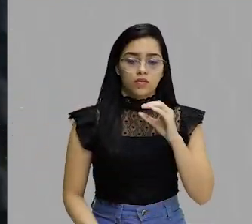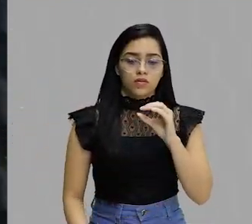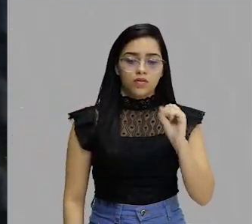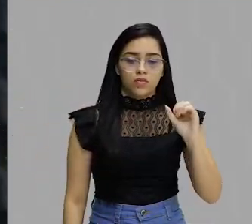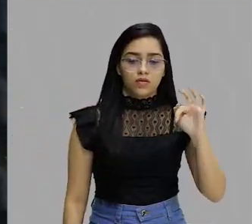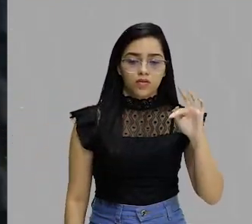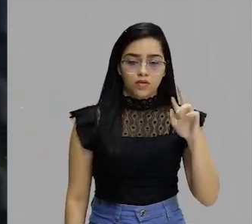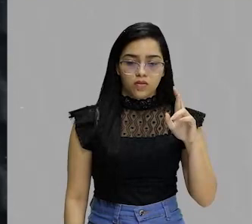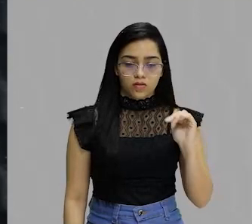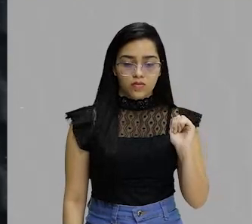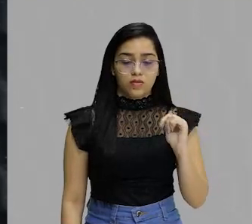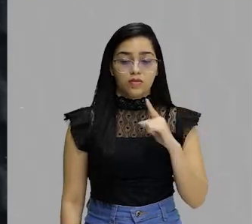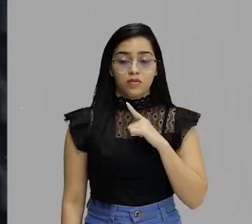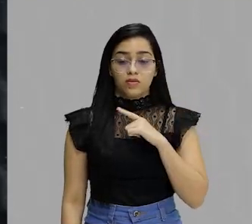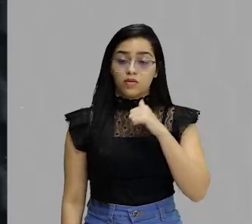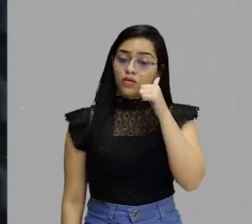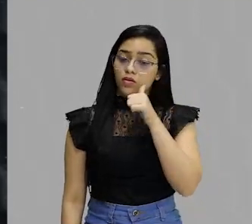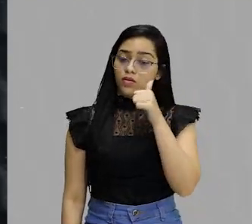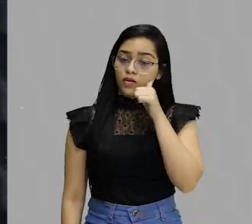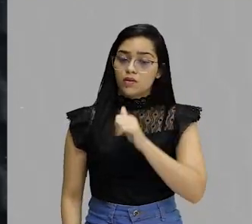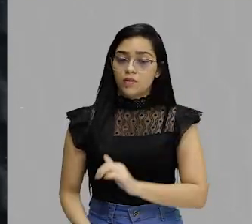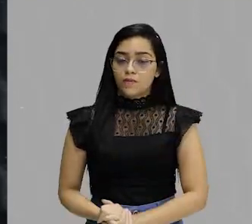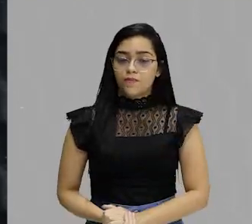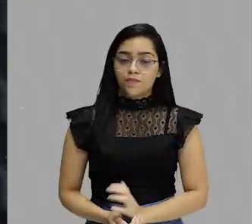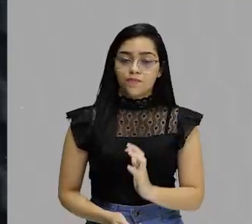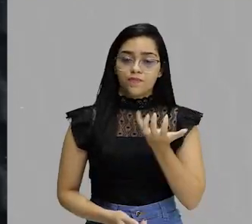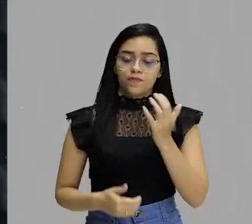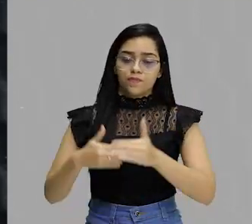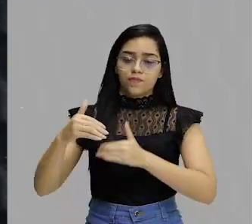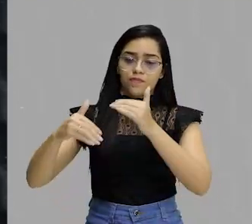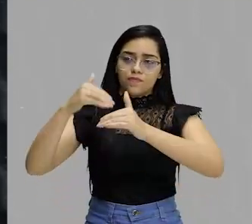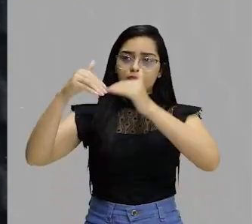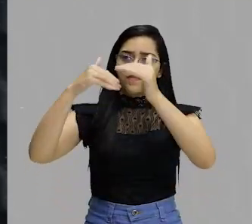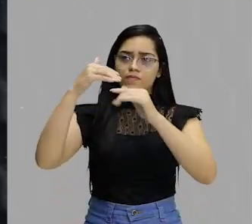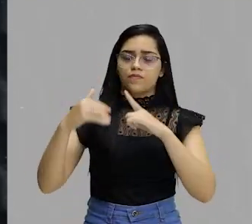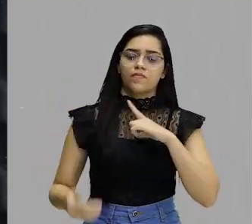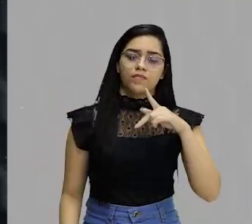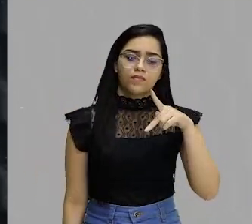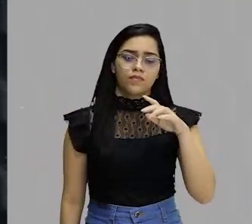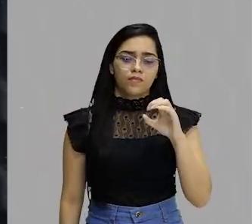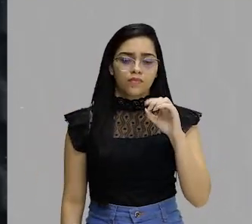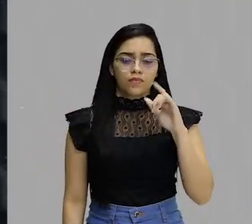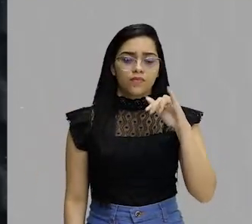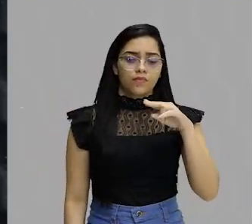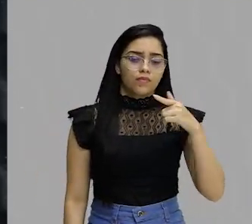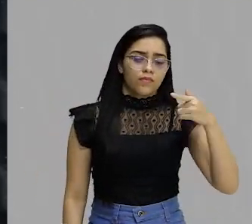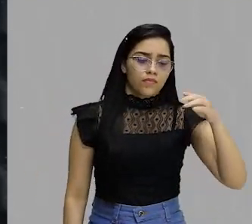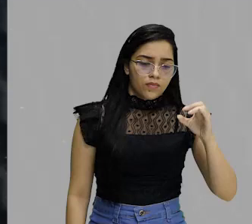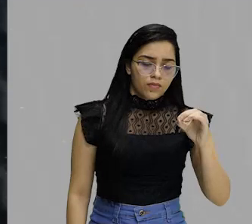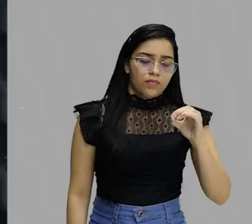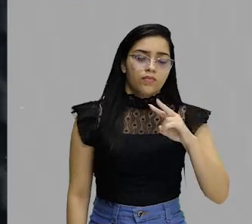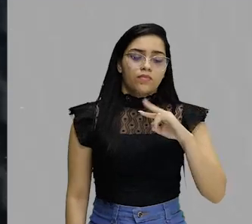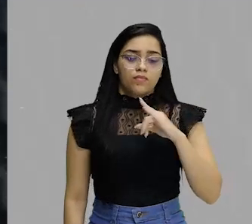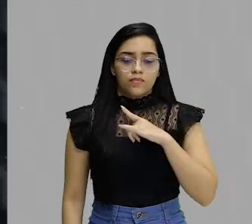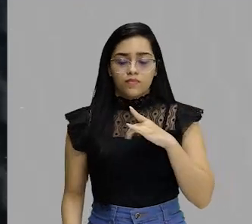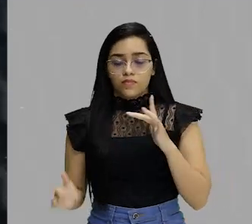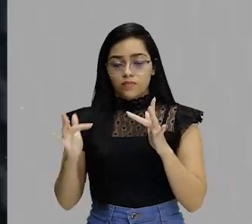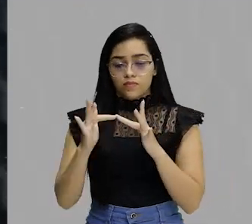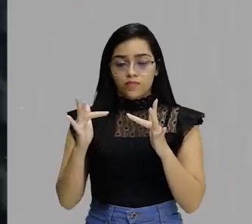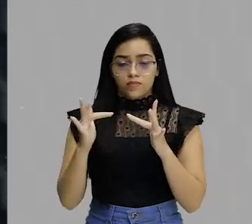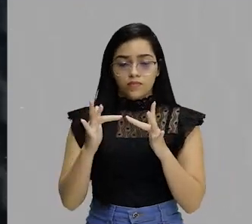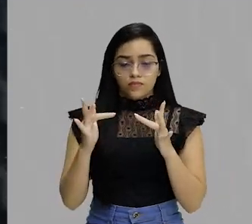a oosfera, que é o gameta feminino. Quando ocorre o processo de polinização, o grão de pólen entra em